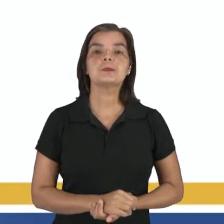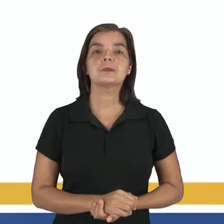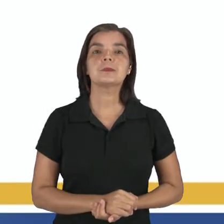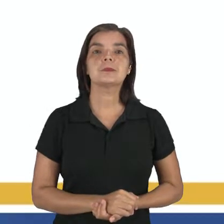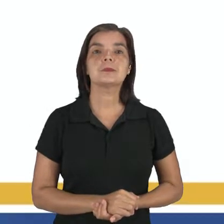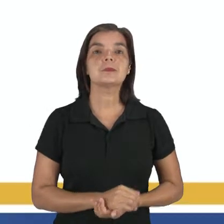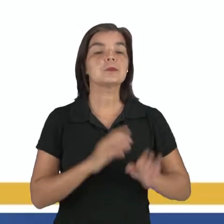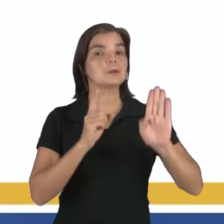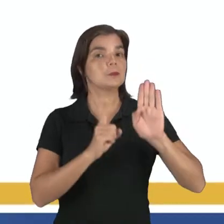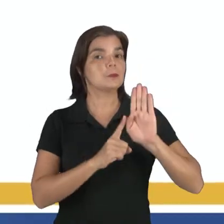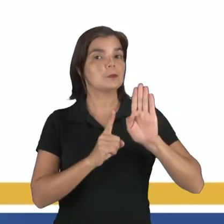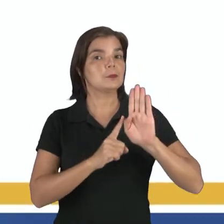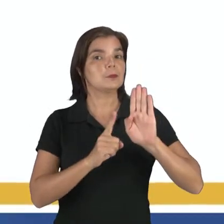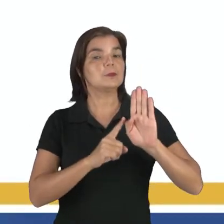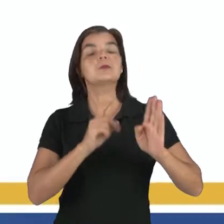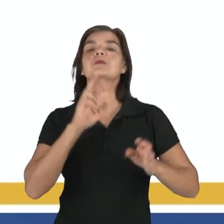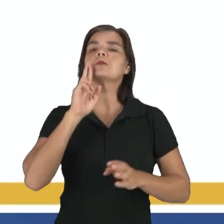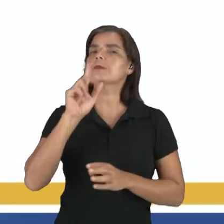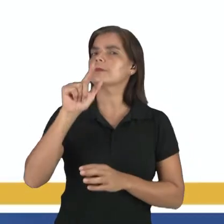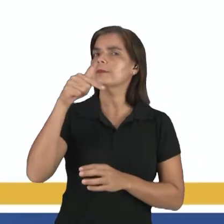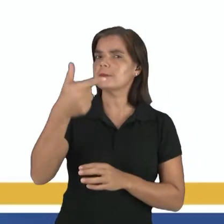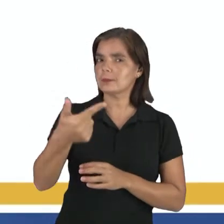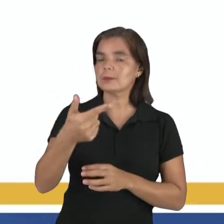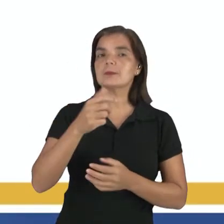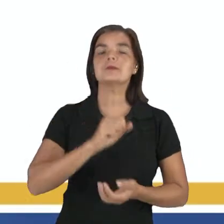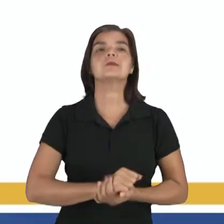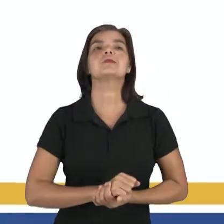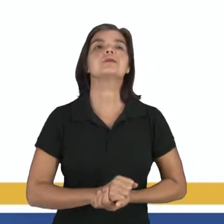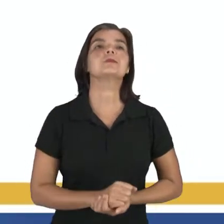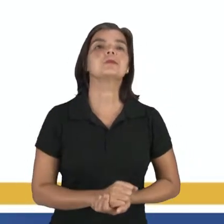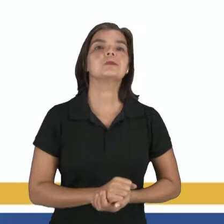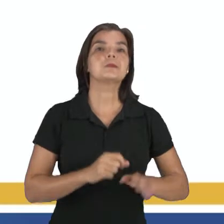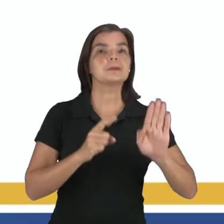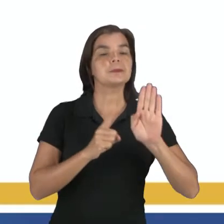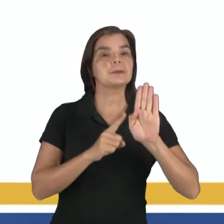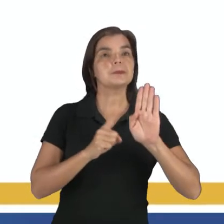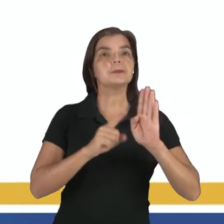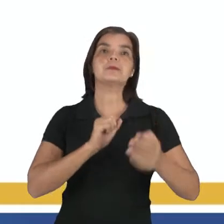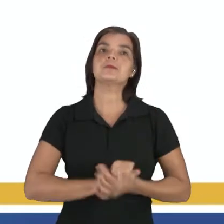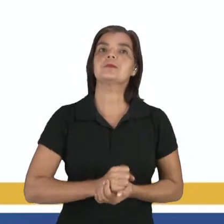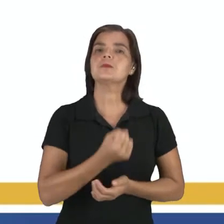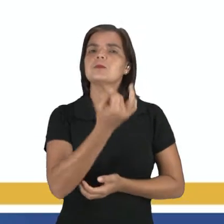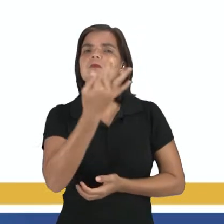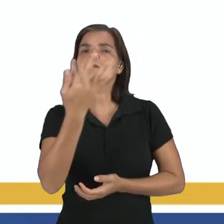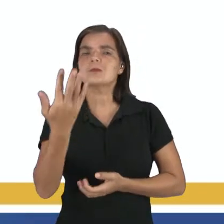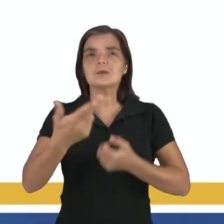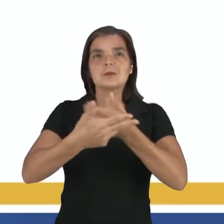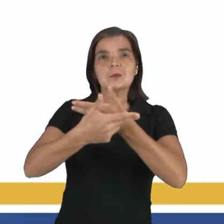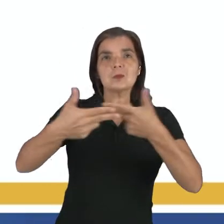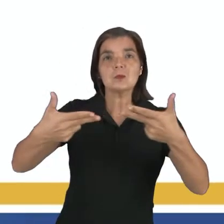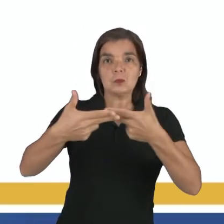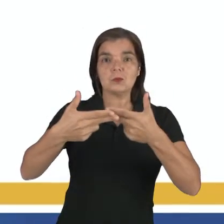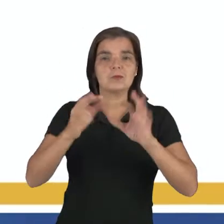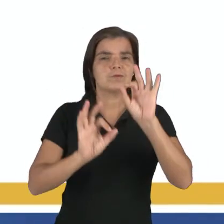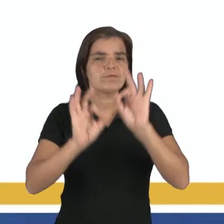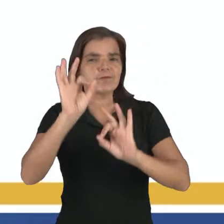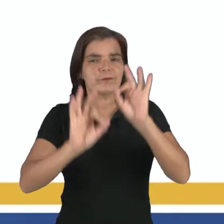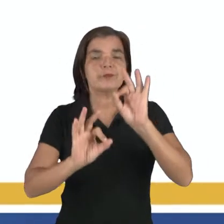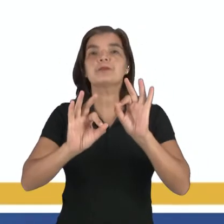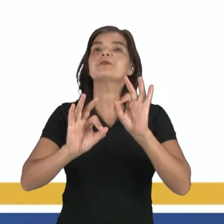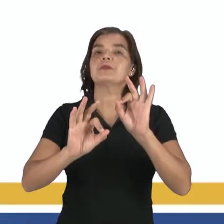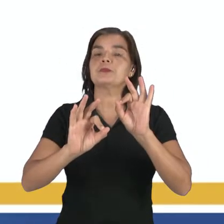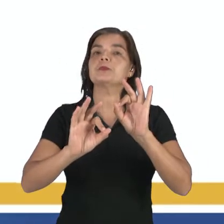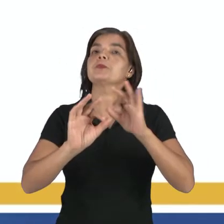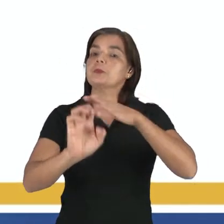eu vou responder lá na frente tá todas as respostas vamos lá na frente letra b a quantidade de mercadoria